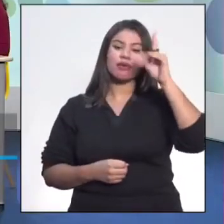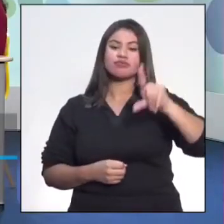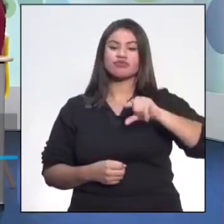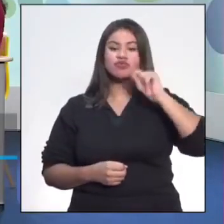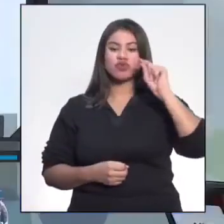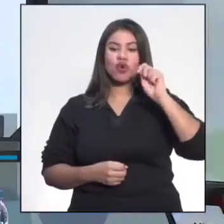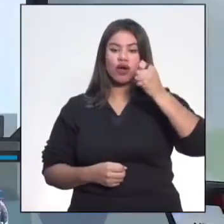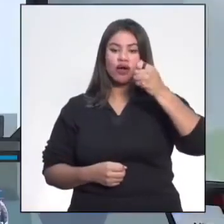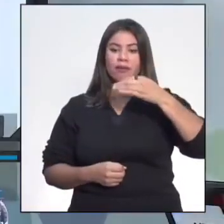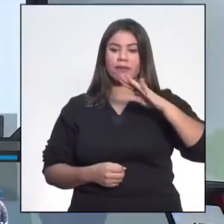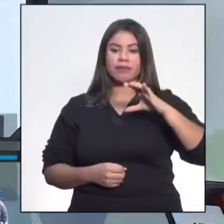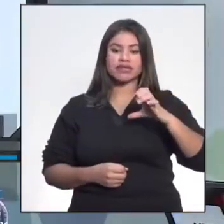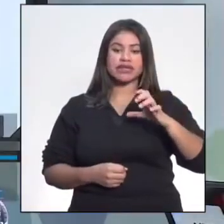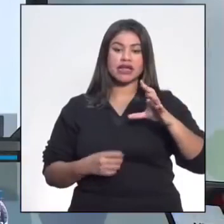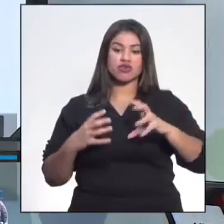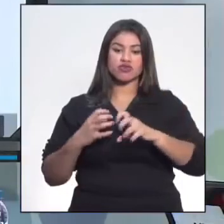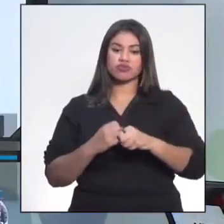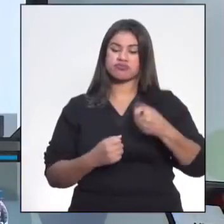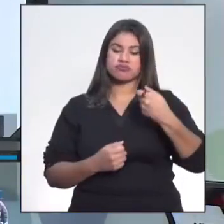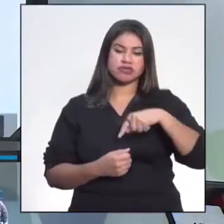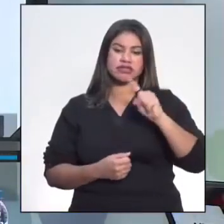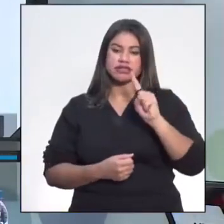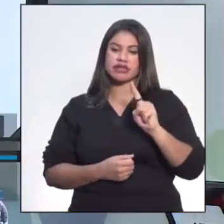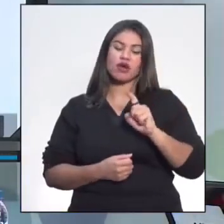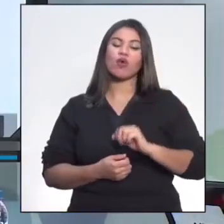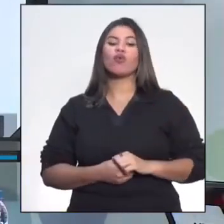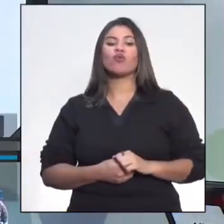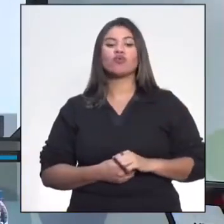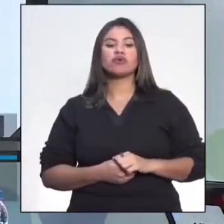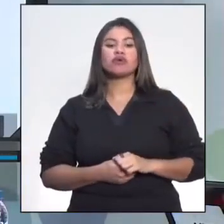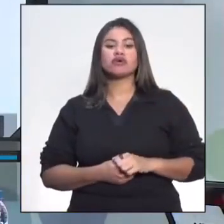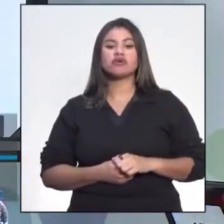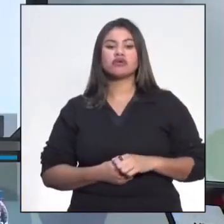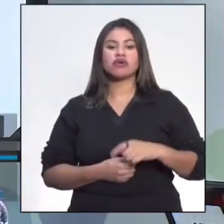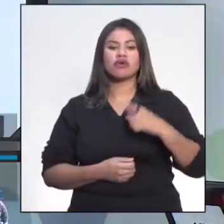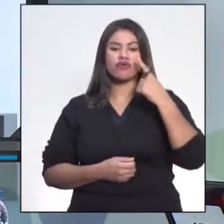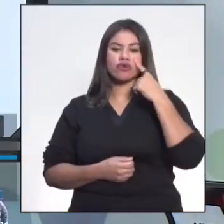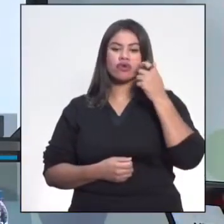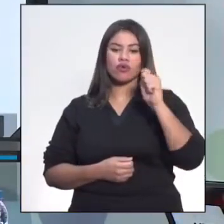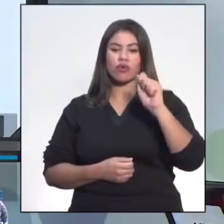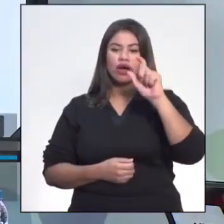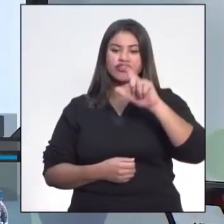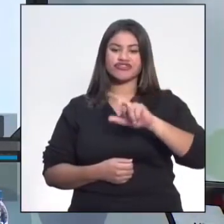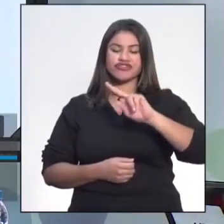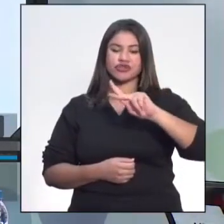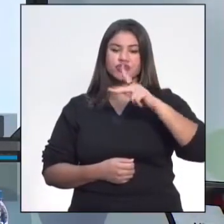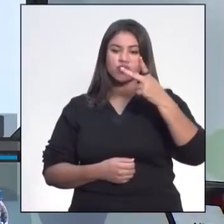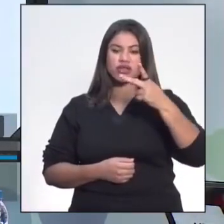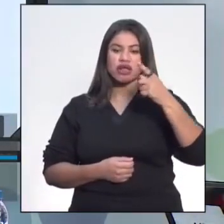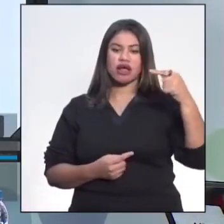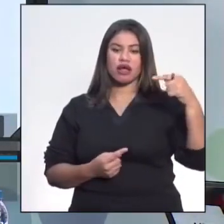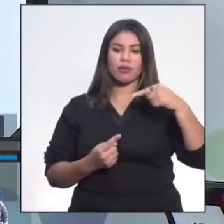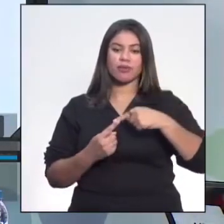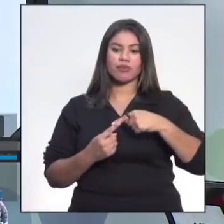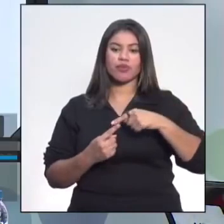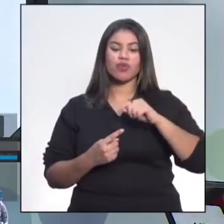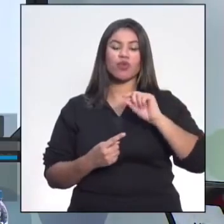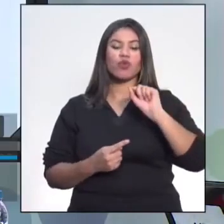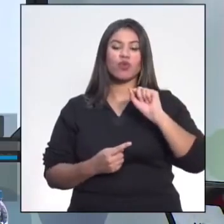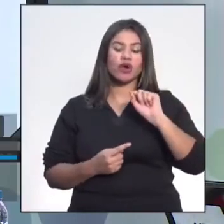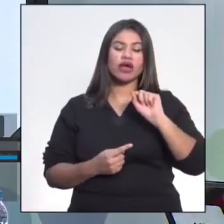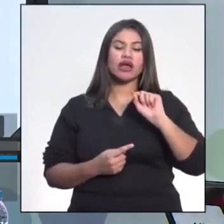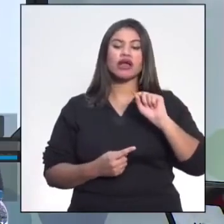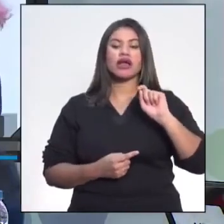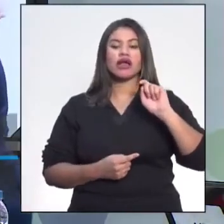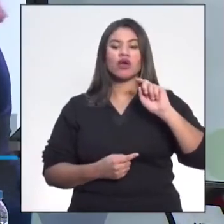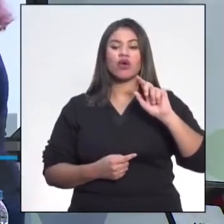alternativa sem ter que fazer conta. Então, vamos lá. Você viu que é no formato do AX quadrado, significa o quê?